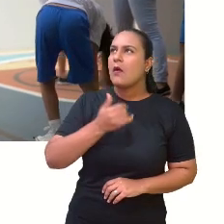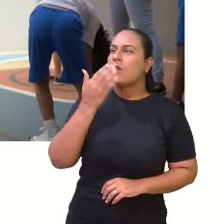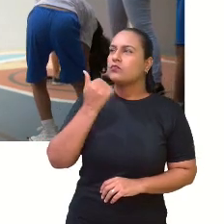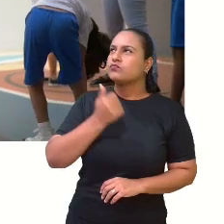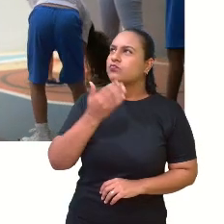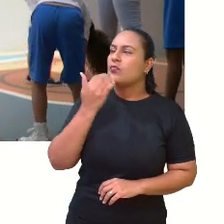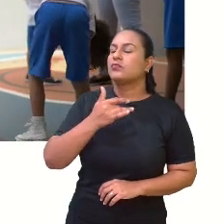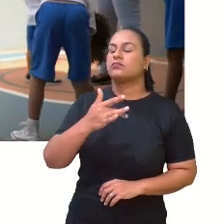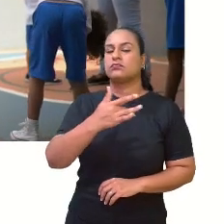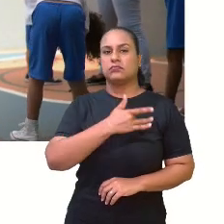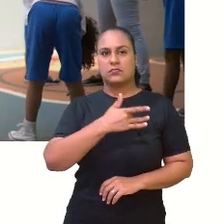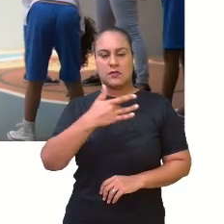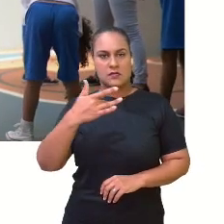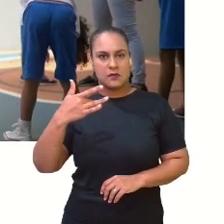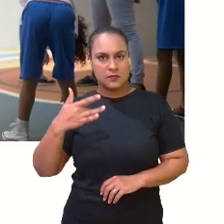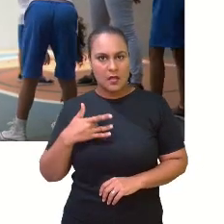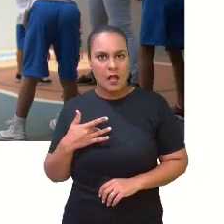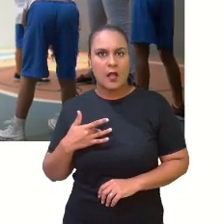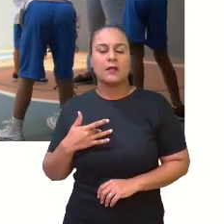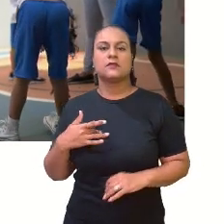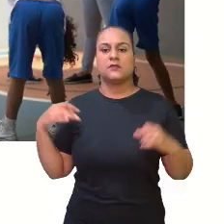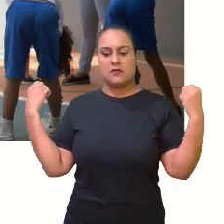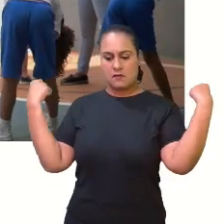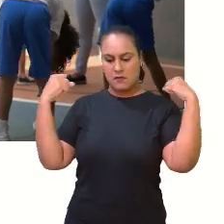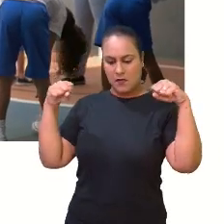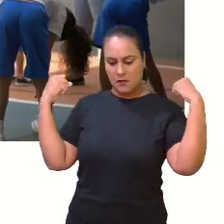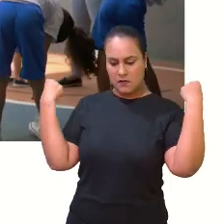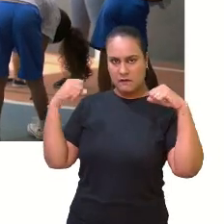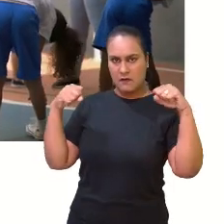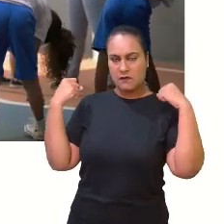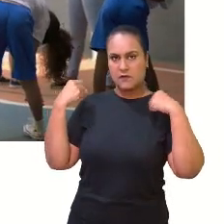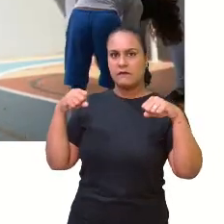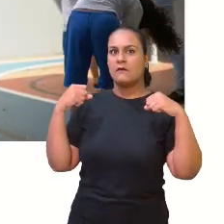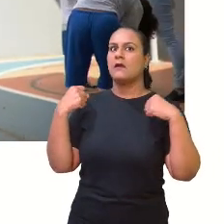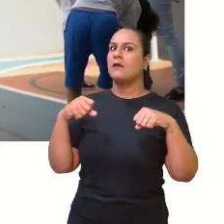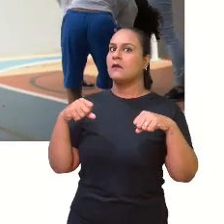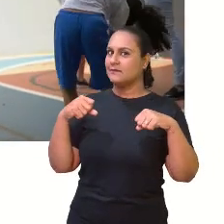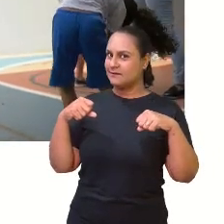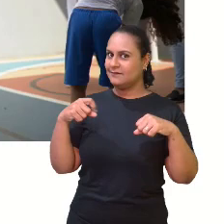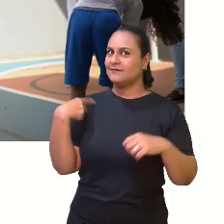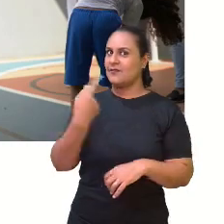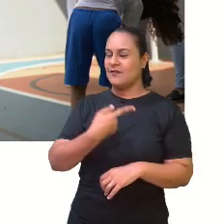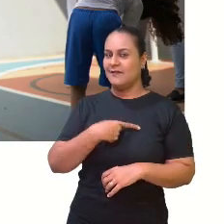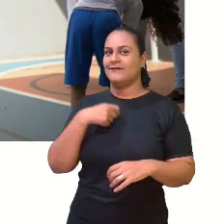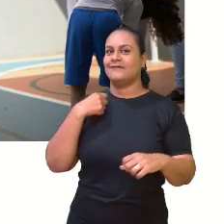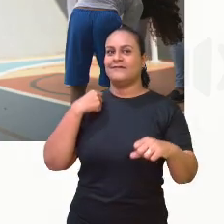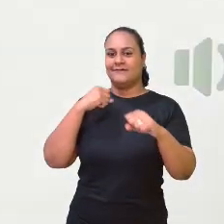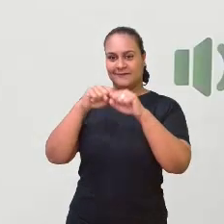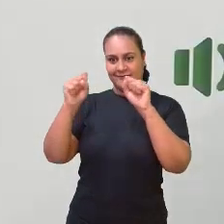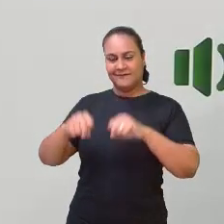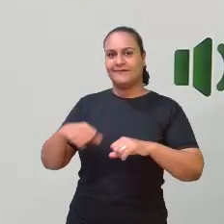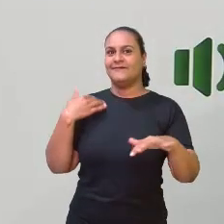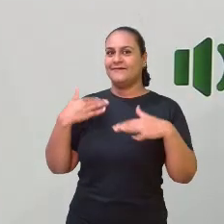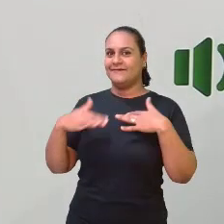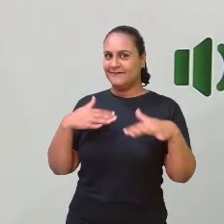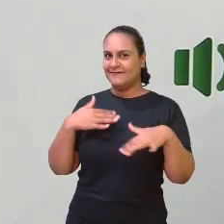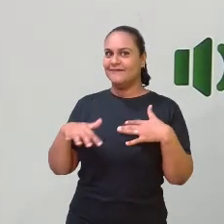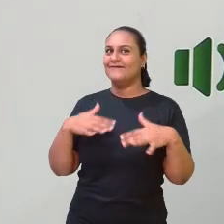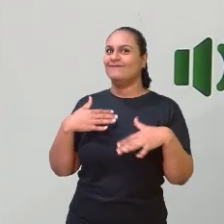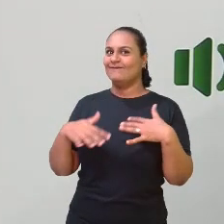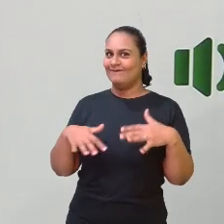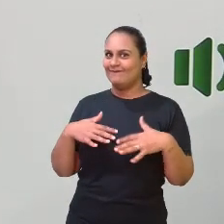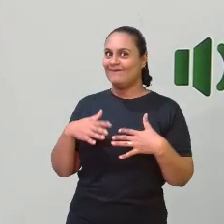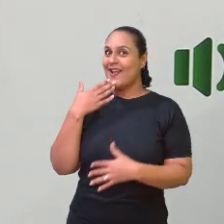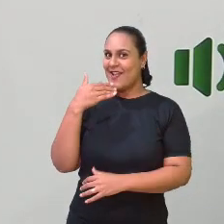gente praticar atividades físicas coordenadas, certo? O nosso sistema locomotor agradece.